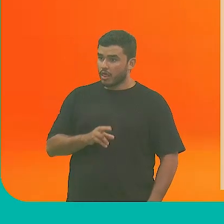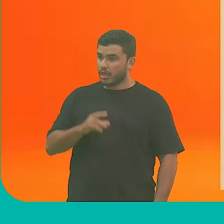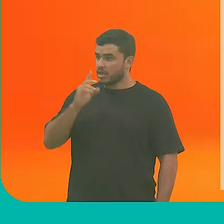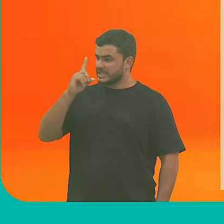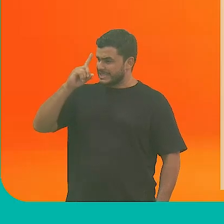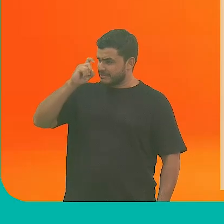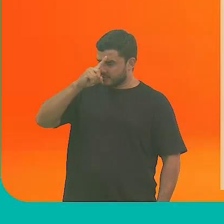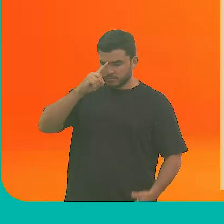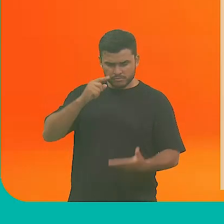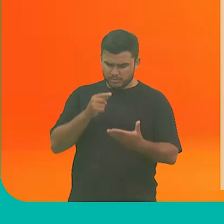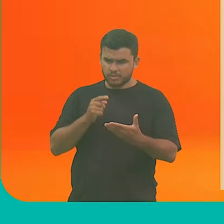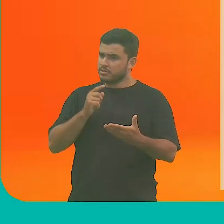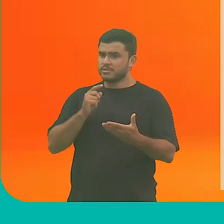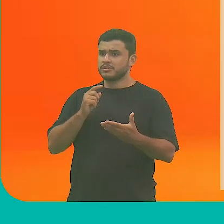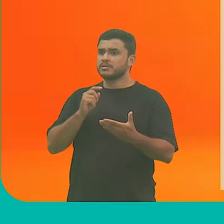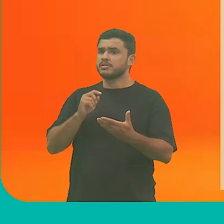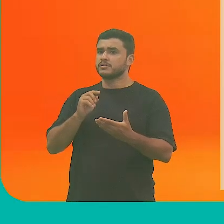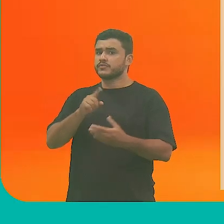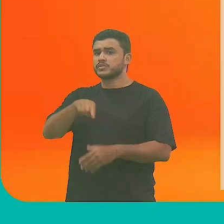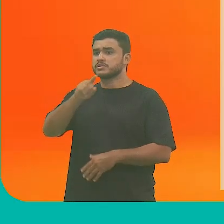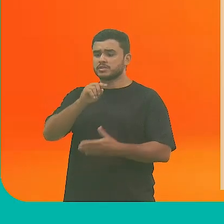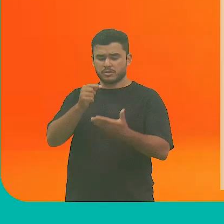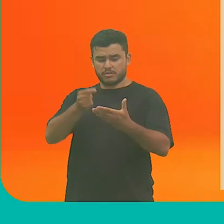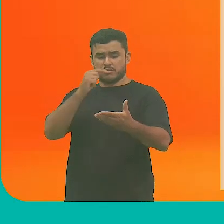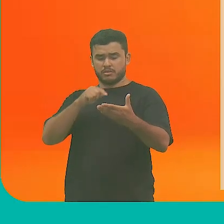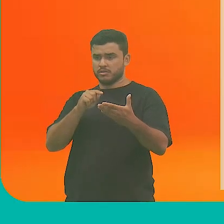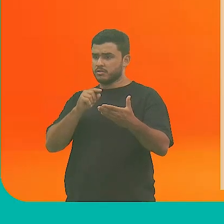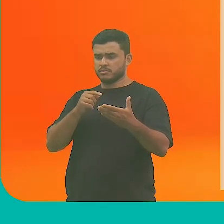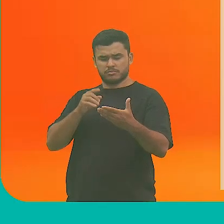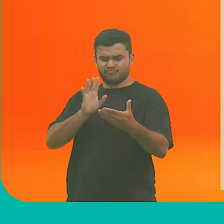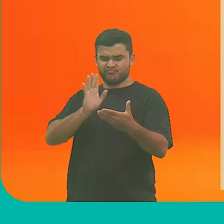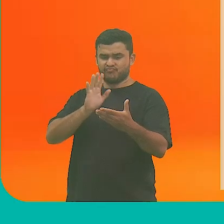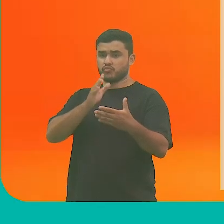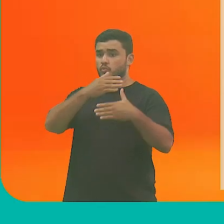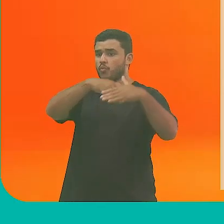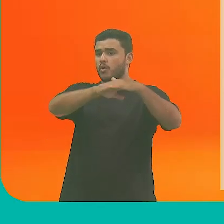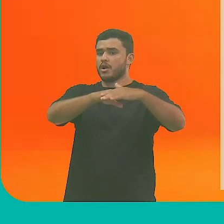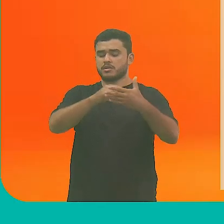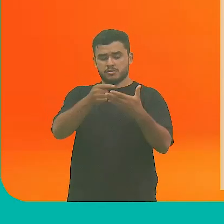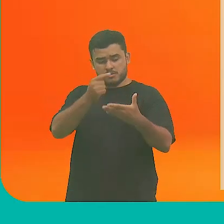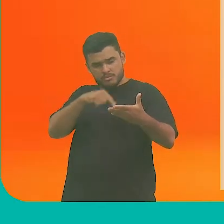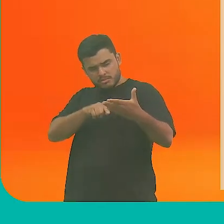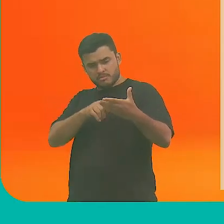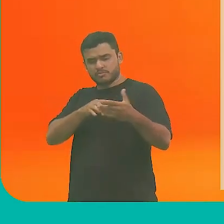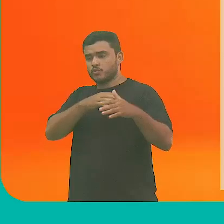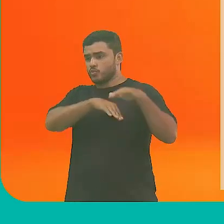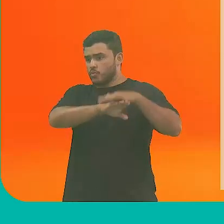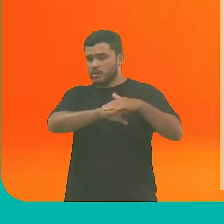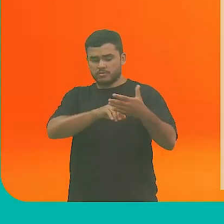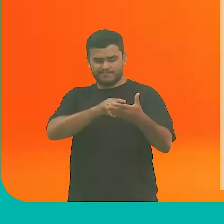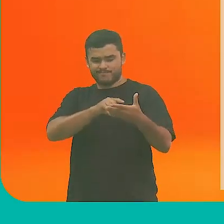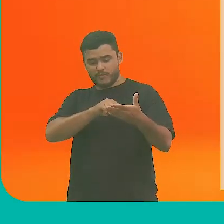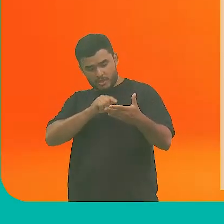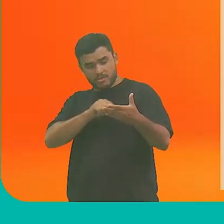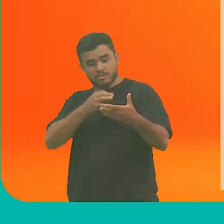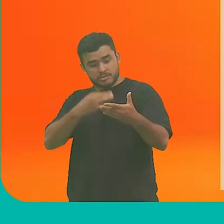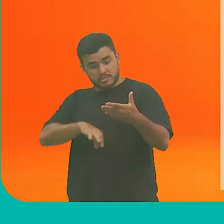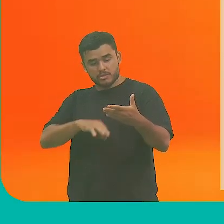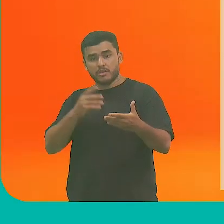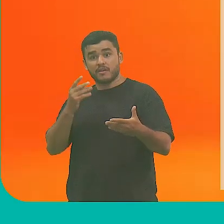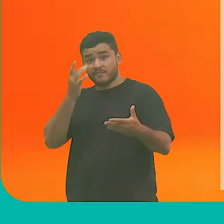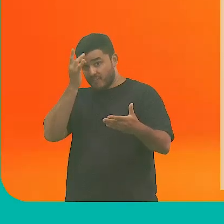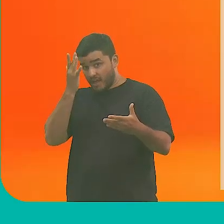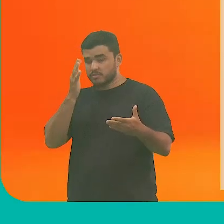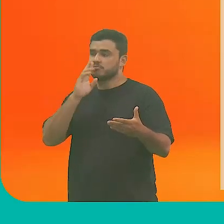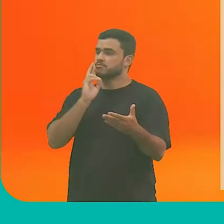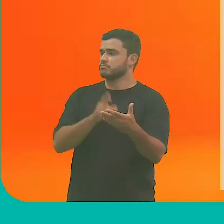você conseguir acertar as questões fáceis, você já consegue uma boa nota. Tá? Vamos seguir.